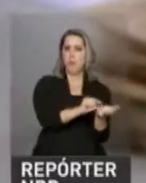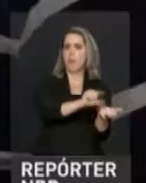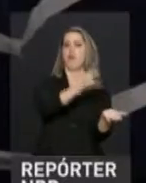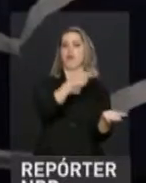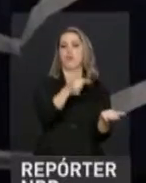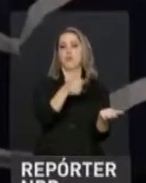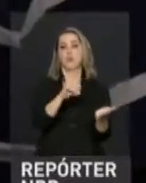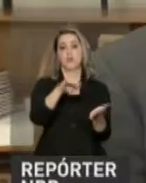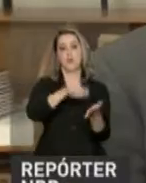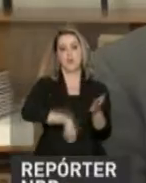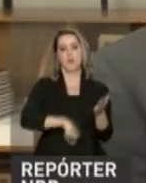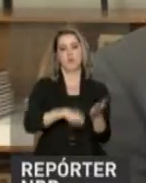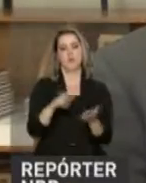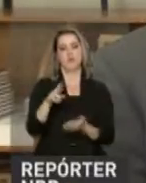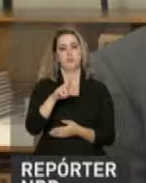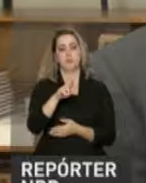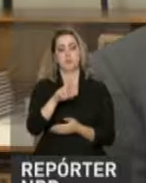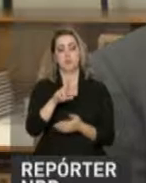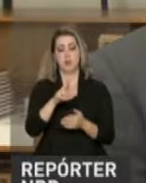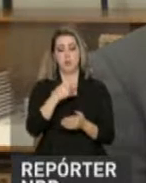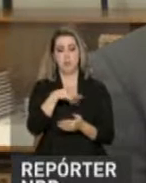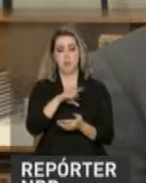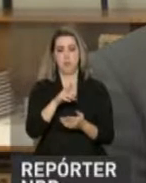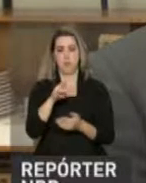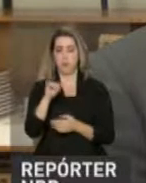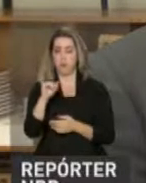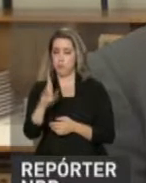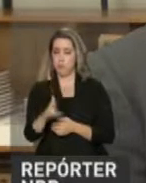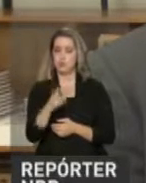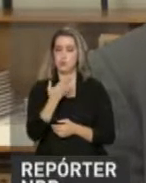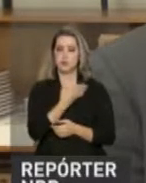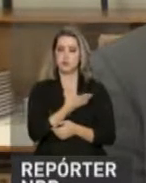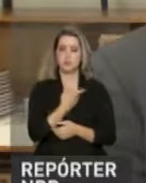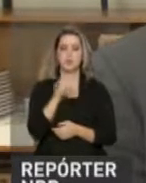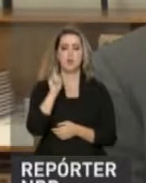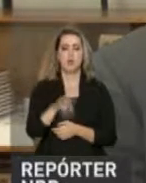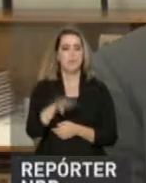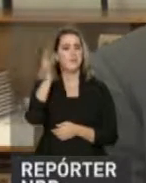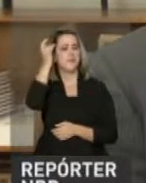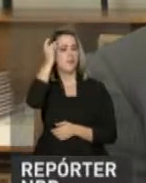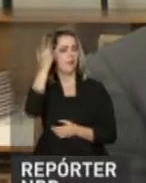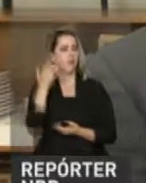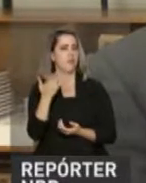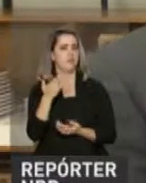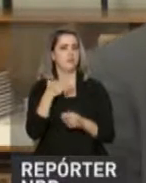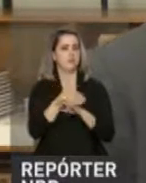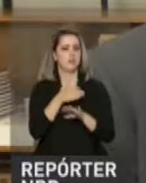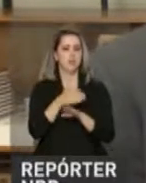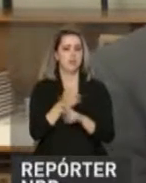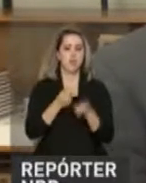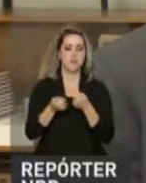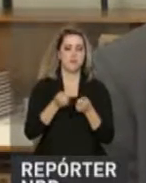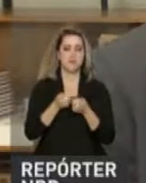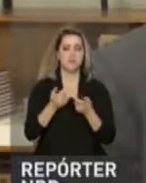isentos de imposto de renda. A poupança é uma alternativa segura, fácil de...